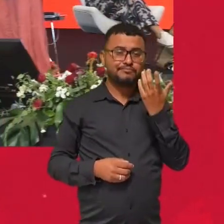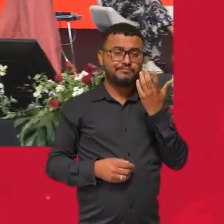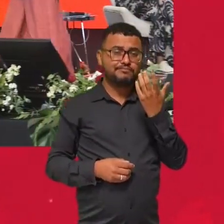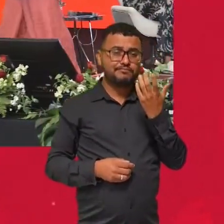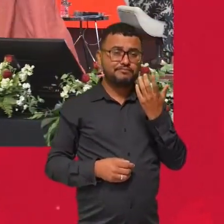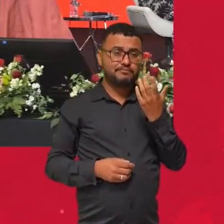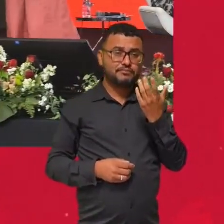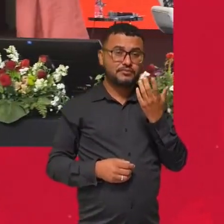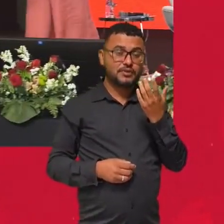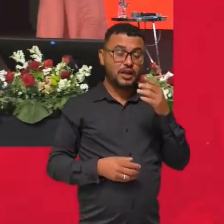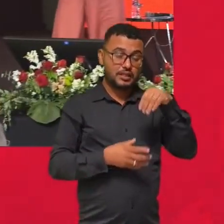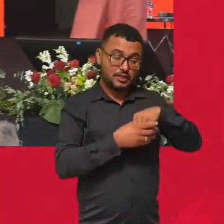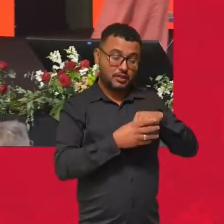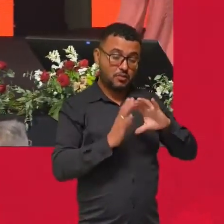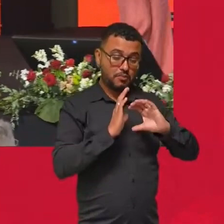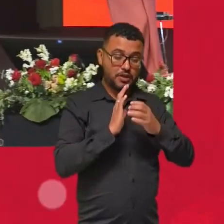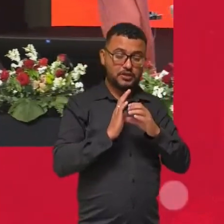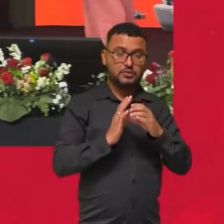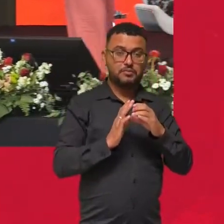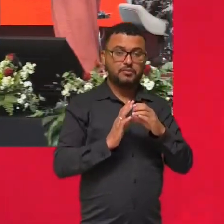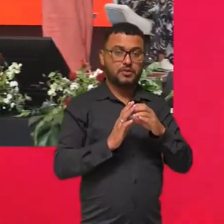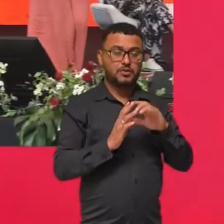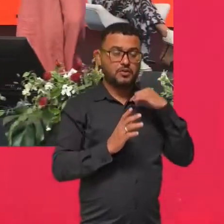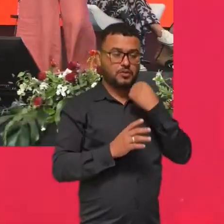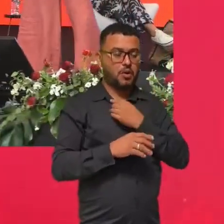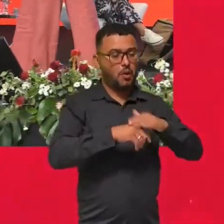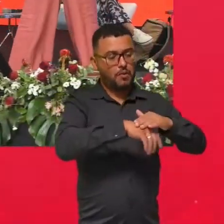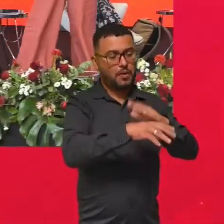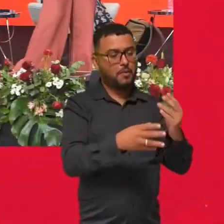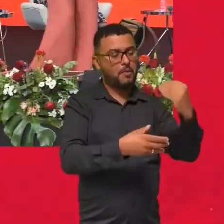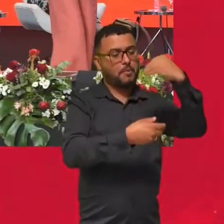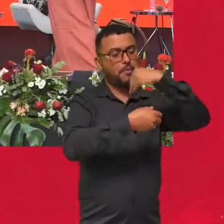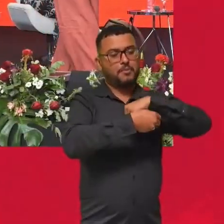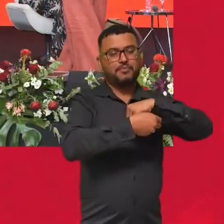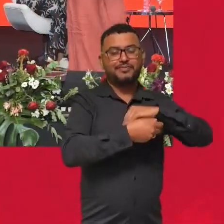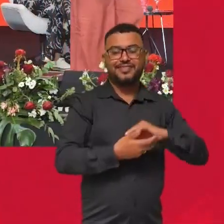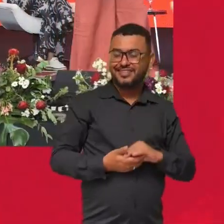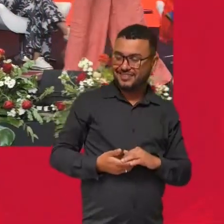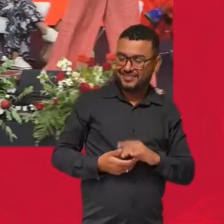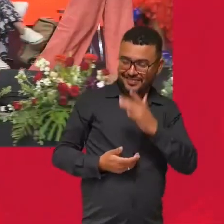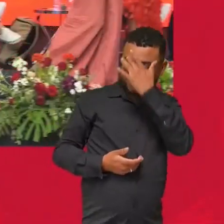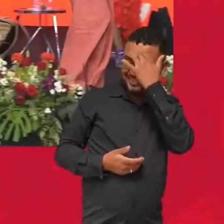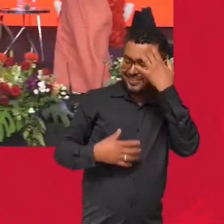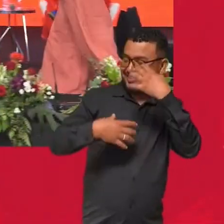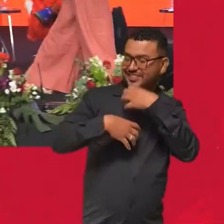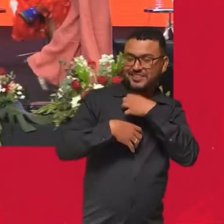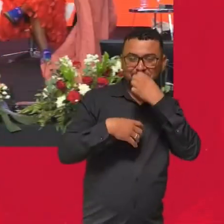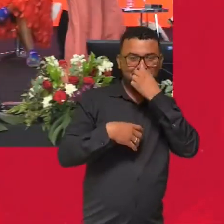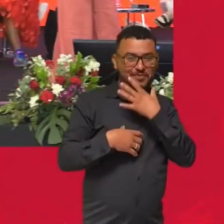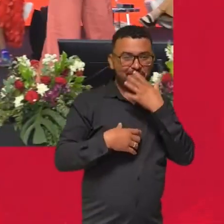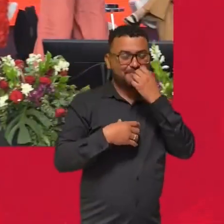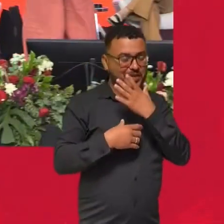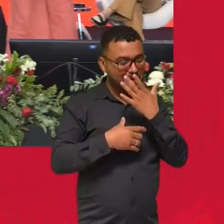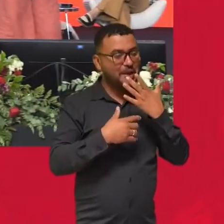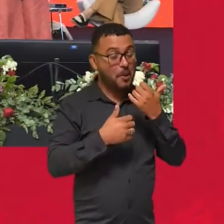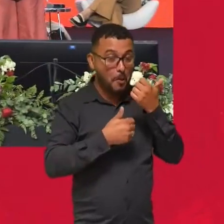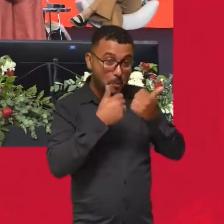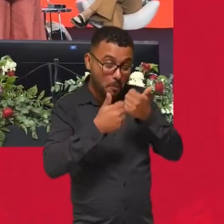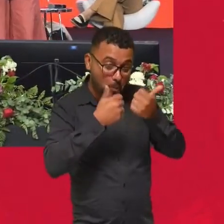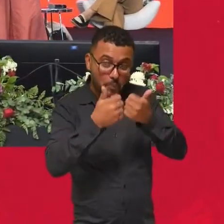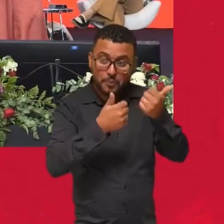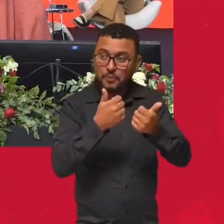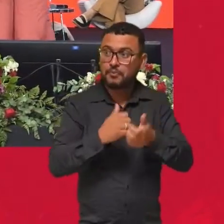falando para dentro. E todo mundo... Está vendo? Nós somos maravilhosos. Bom, e esse